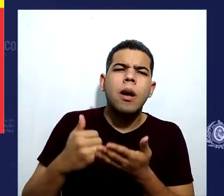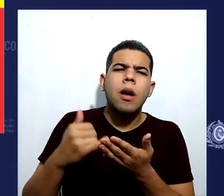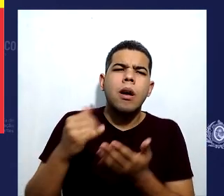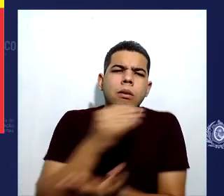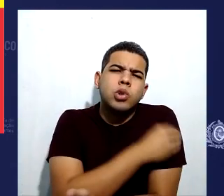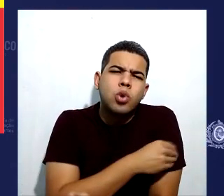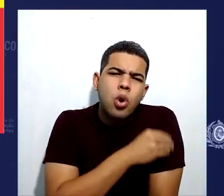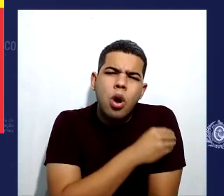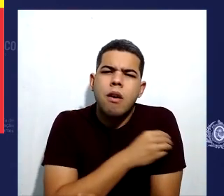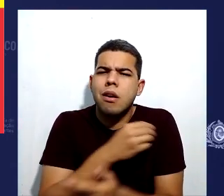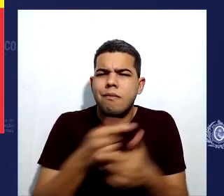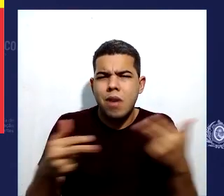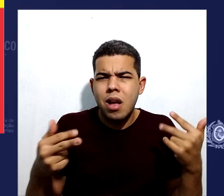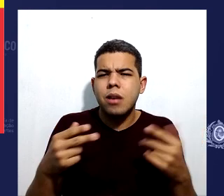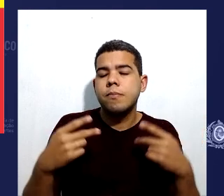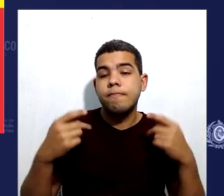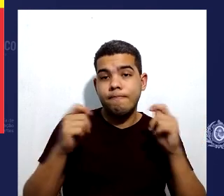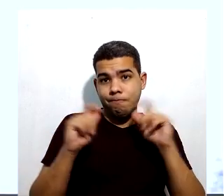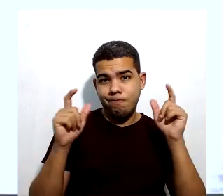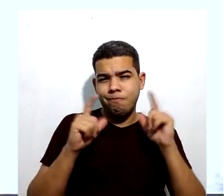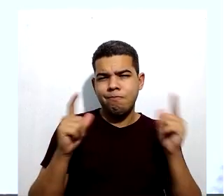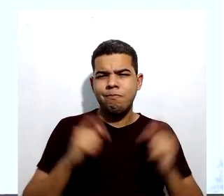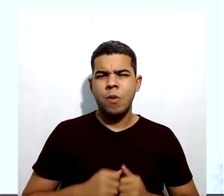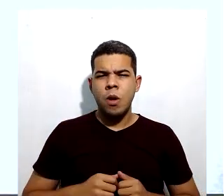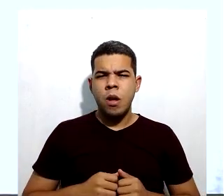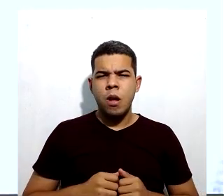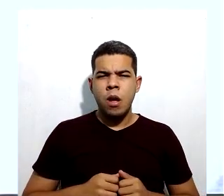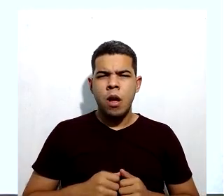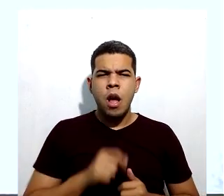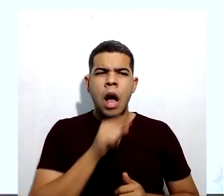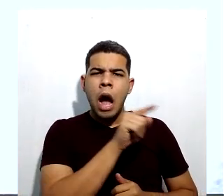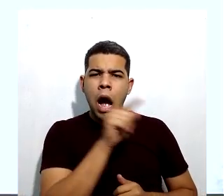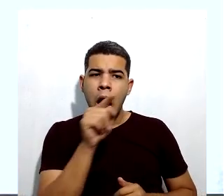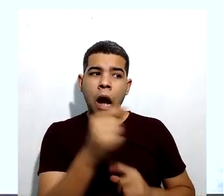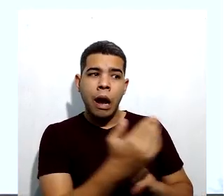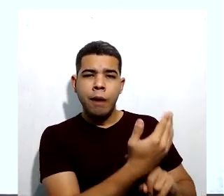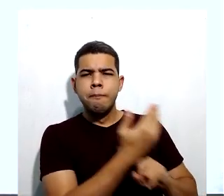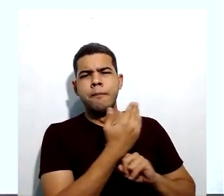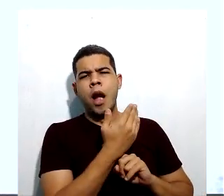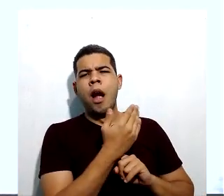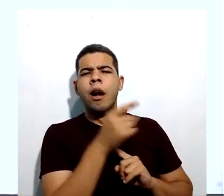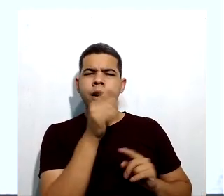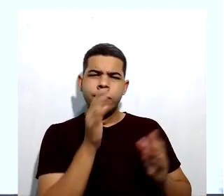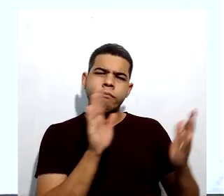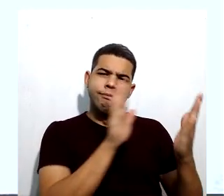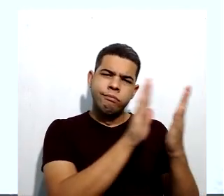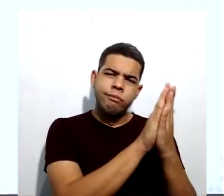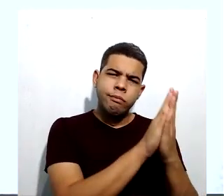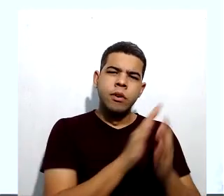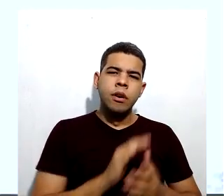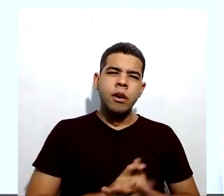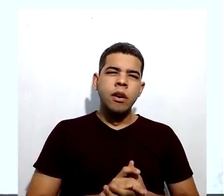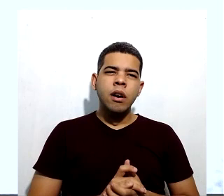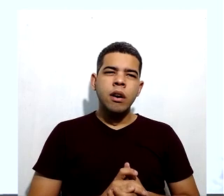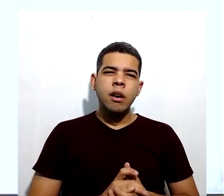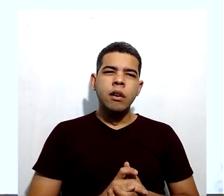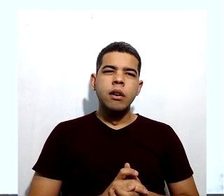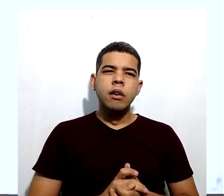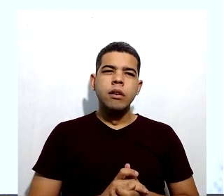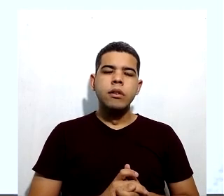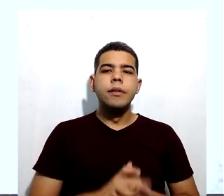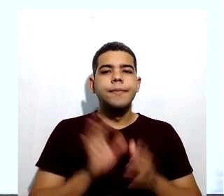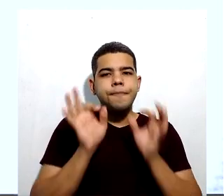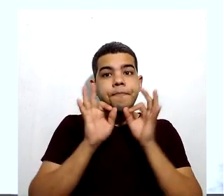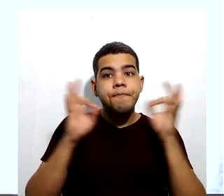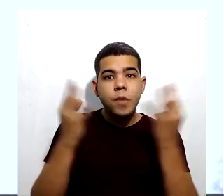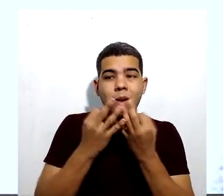alertas e procurem sempre ajuda. E nada melhor do que procurar a nossa família quando